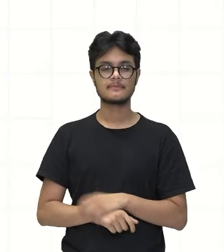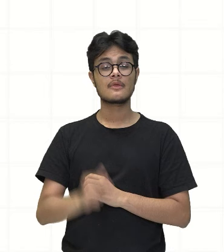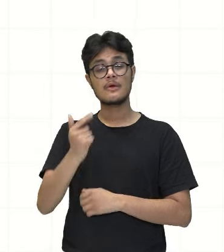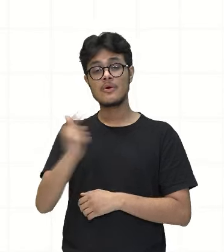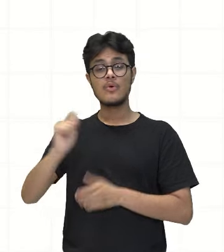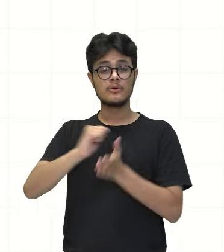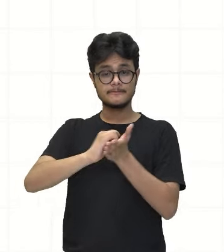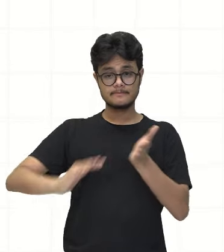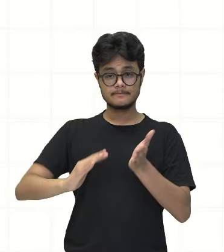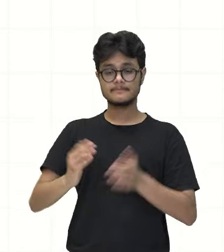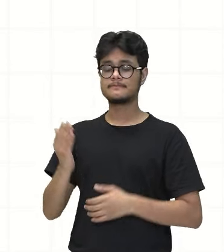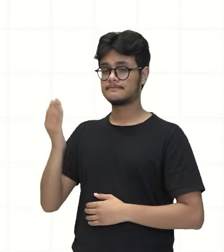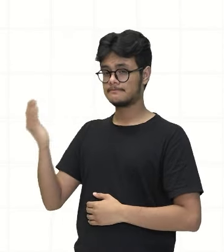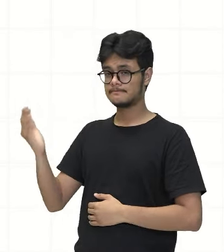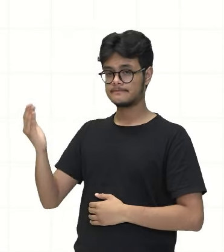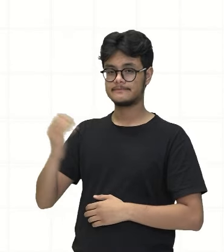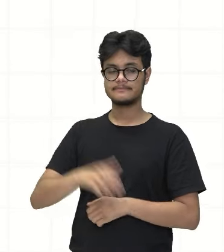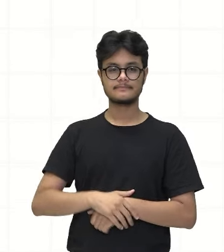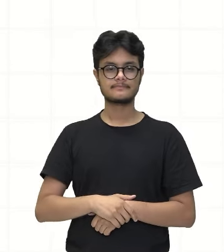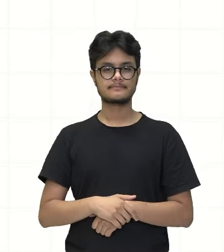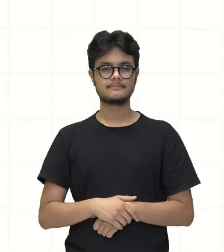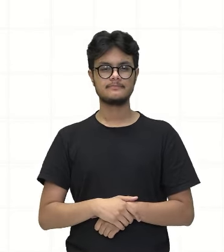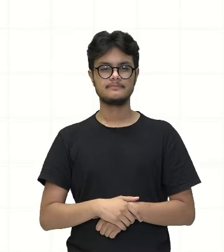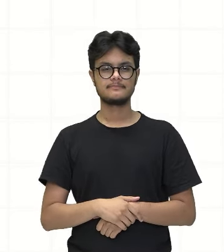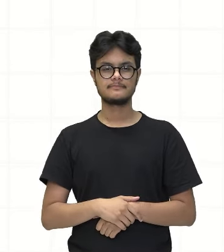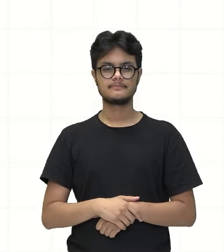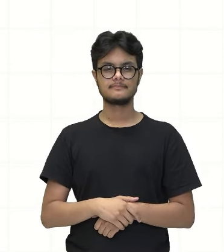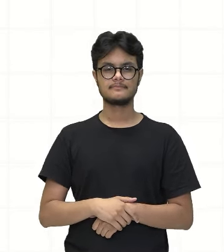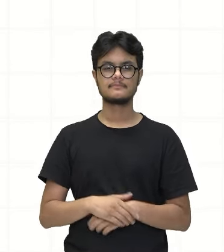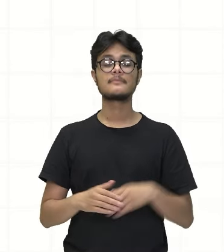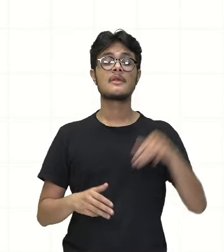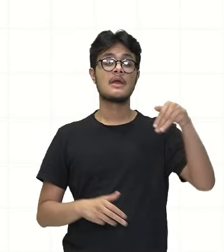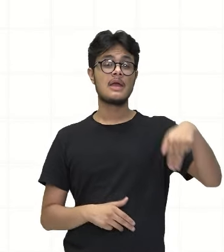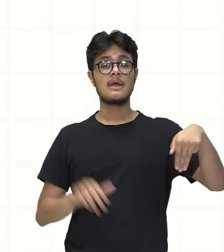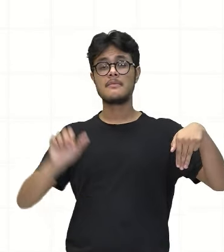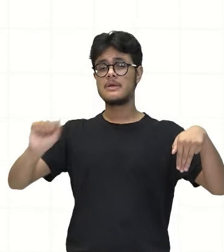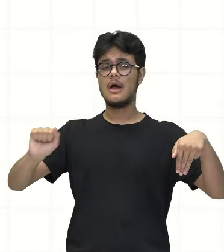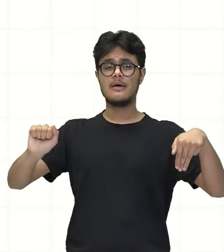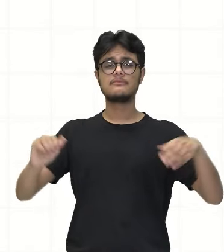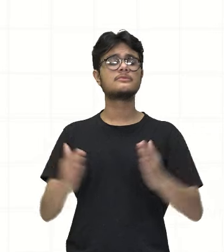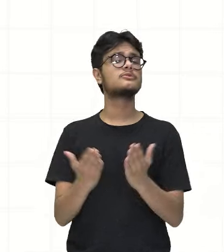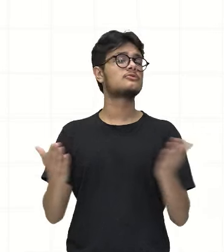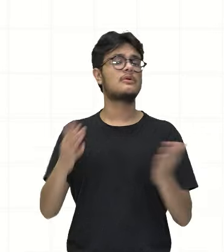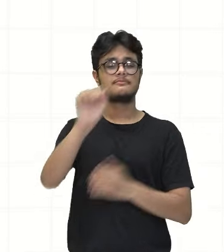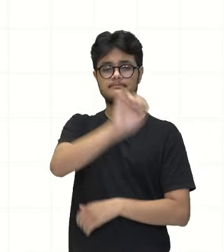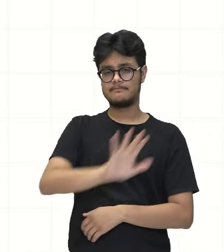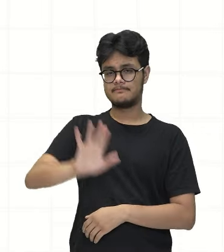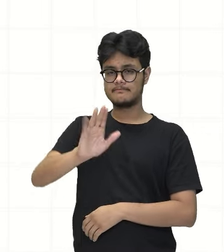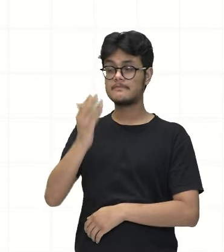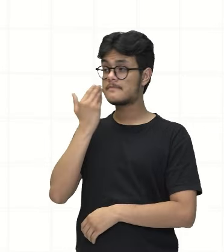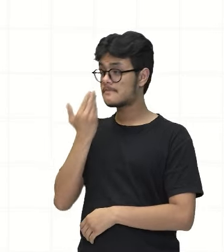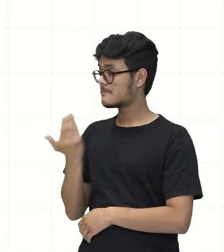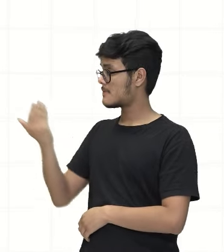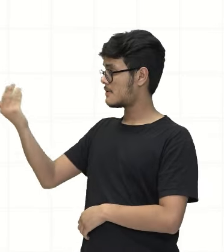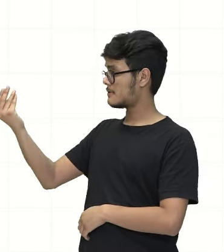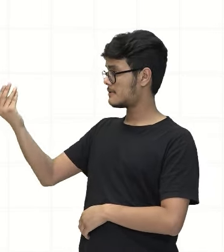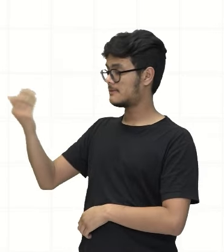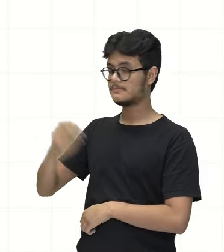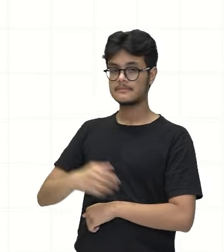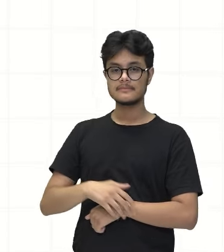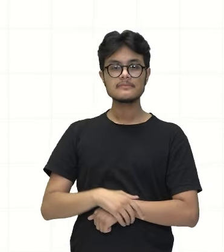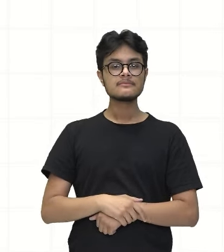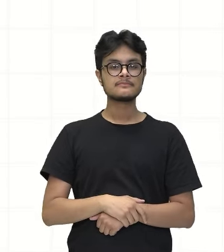mais um probleminha aqui. Olha só. Determine as medidas m e a indicadas no triângulo retângulo a